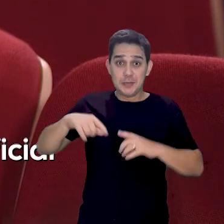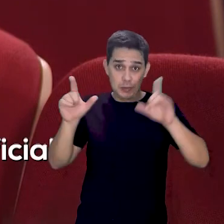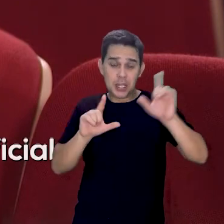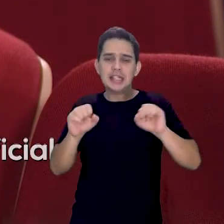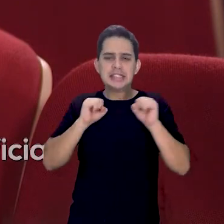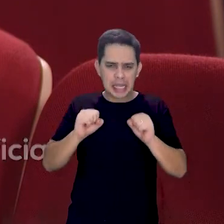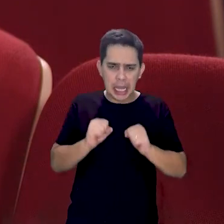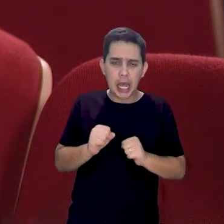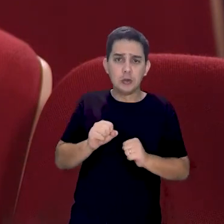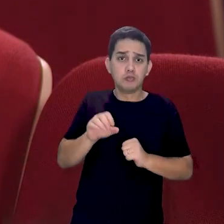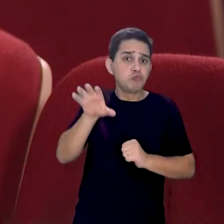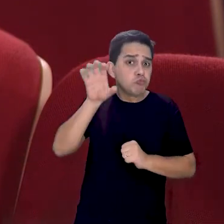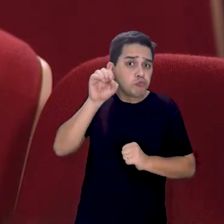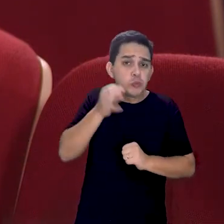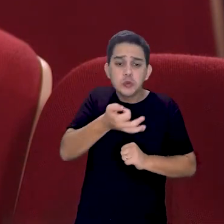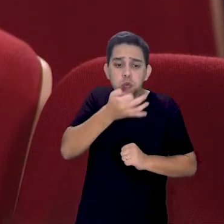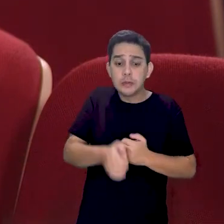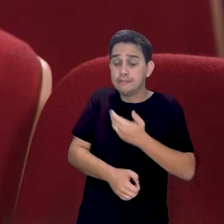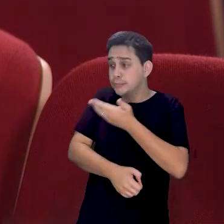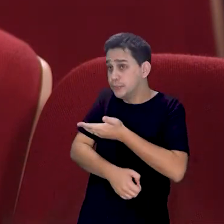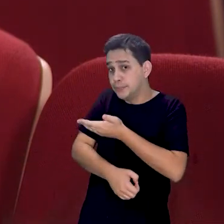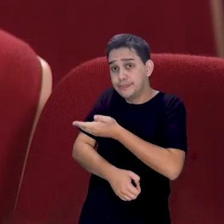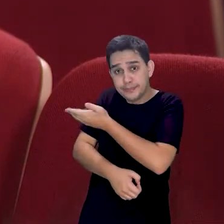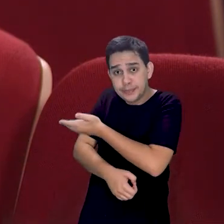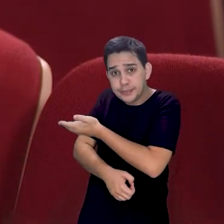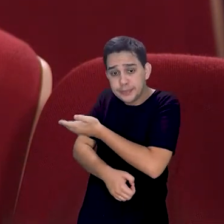em podcast nas plataformas Deezer,